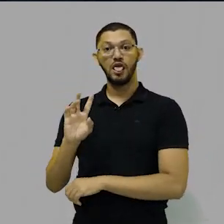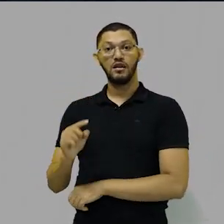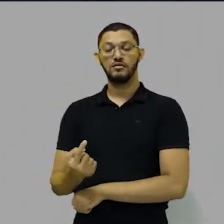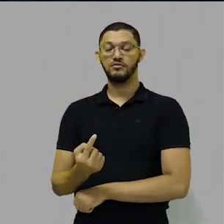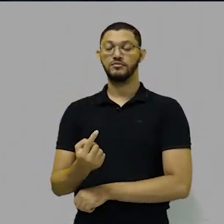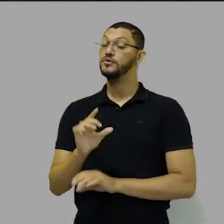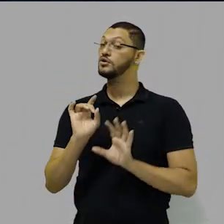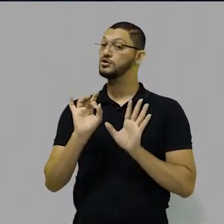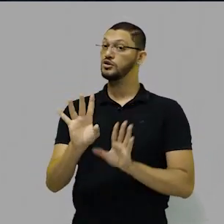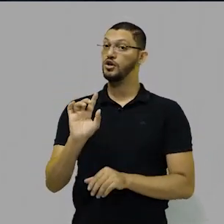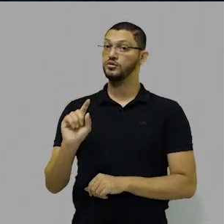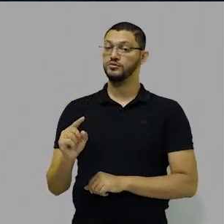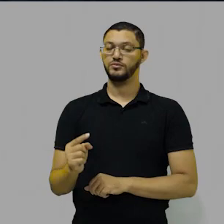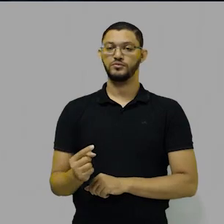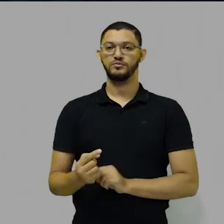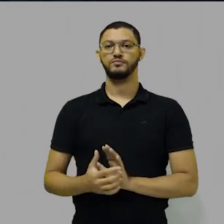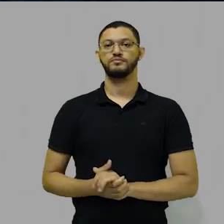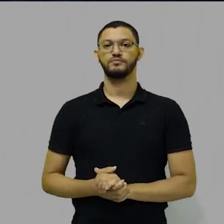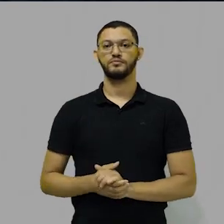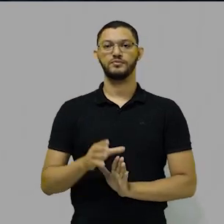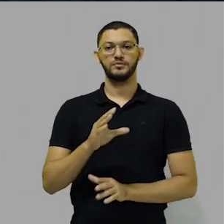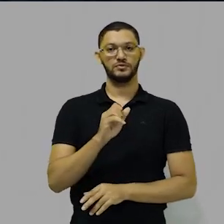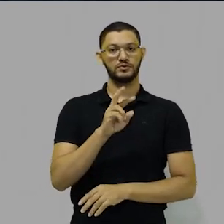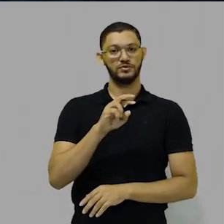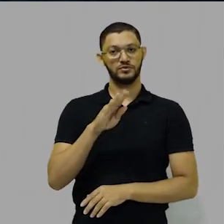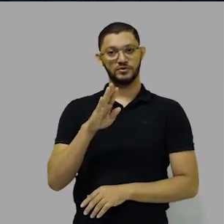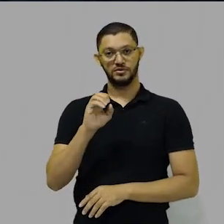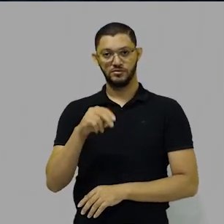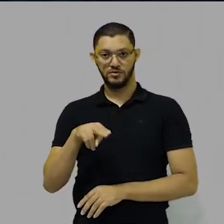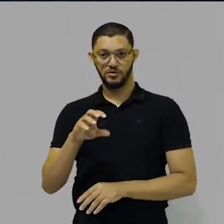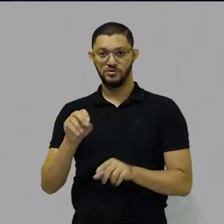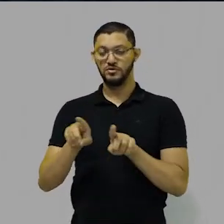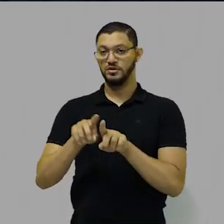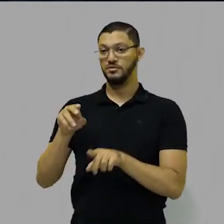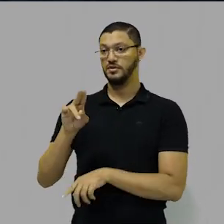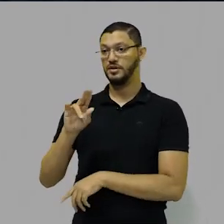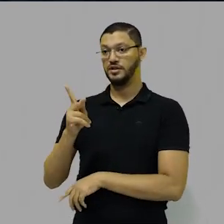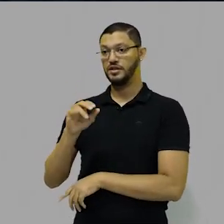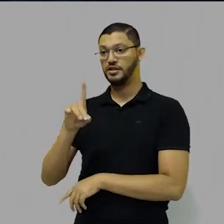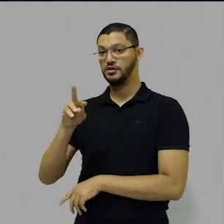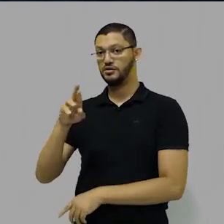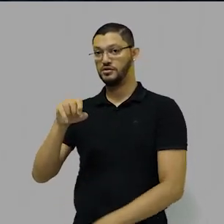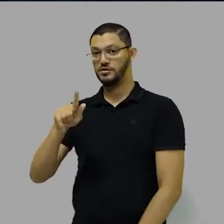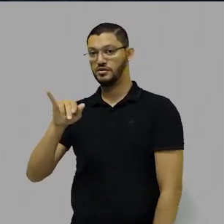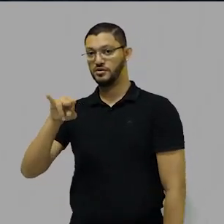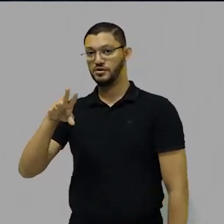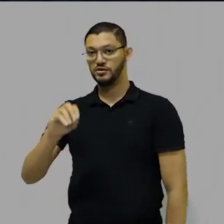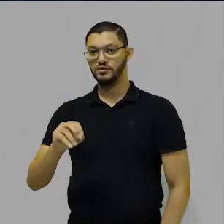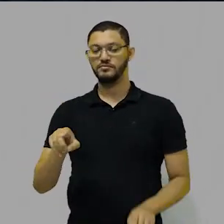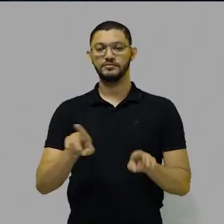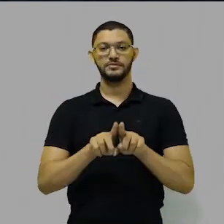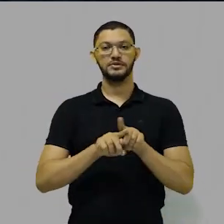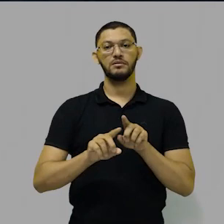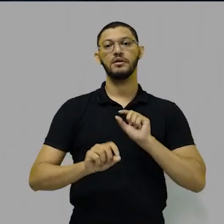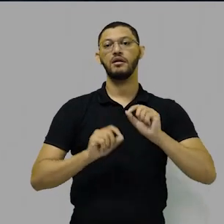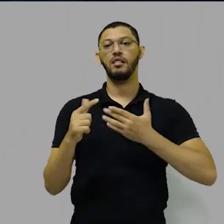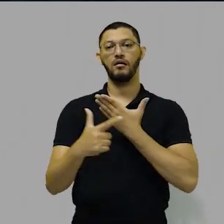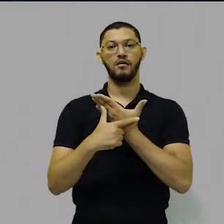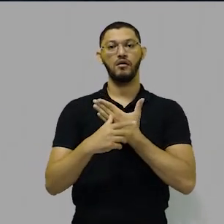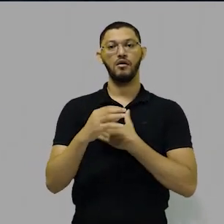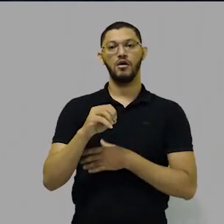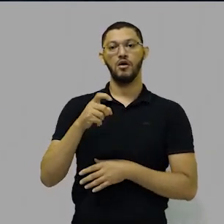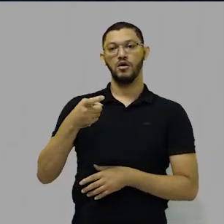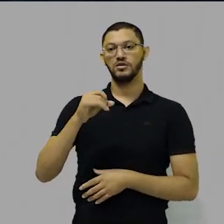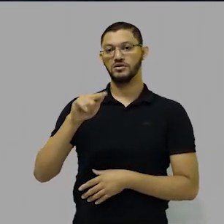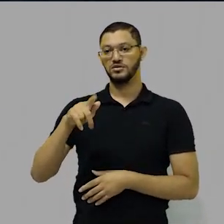somente, olha só, somente carbono e hidrogênio. Também trabalhamos as funções oxigenadas.